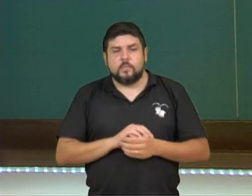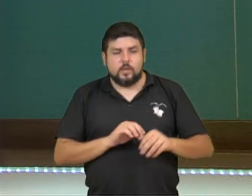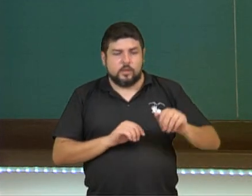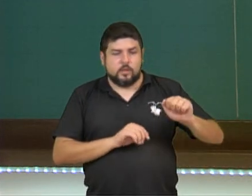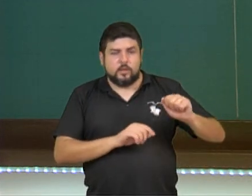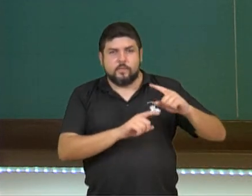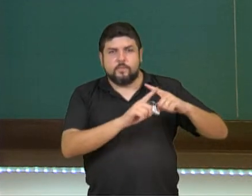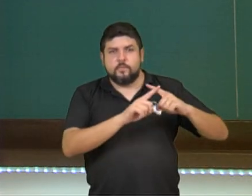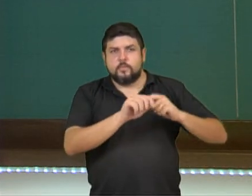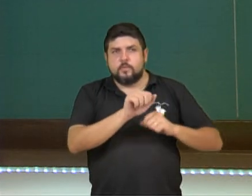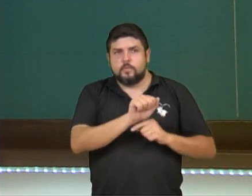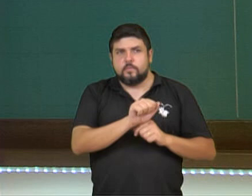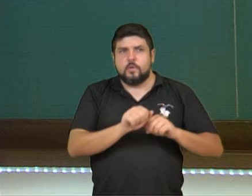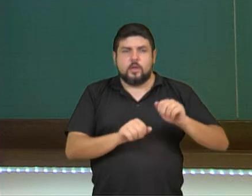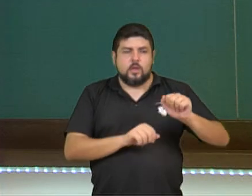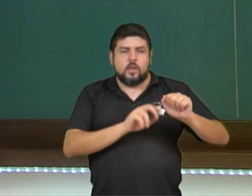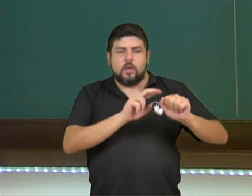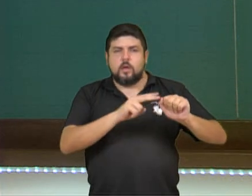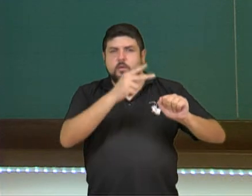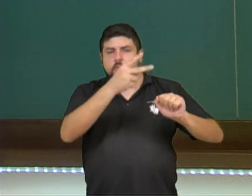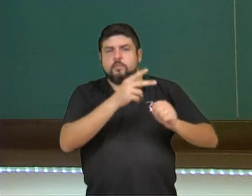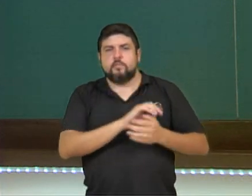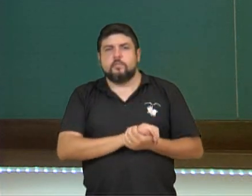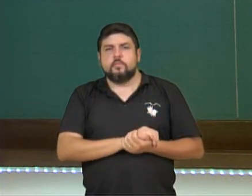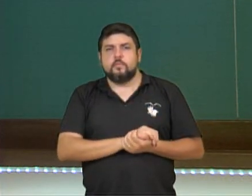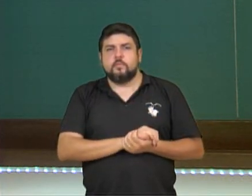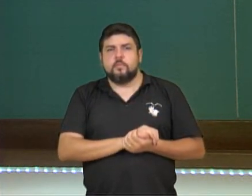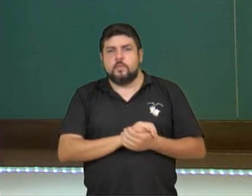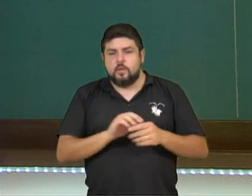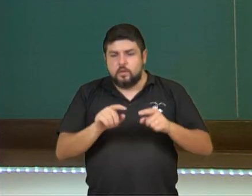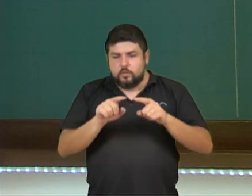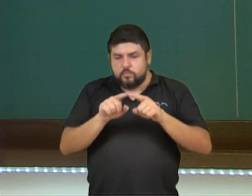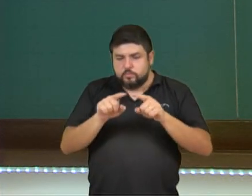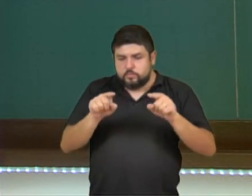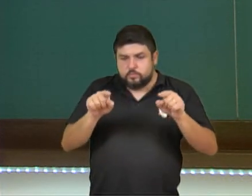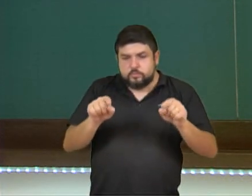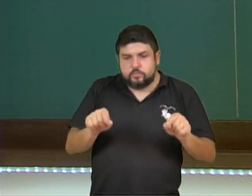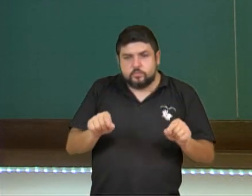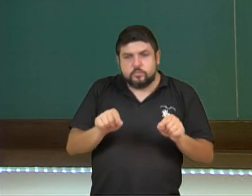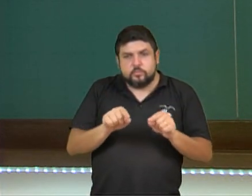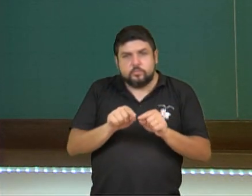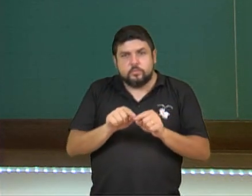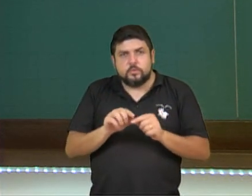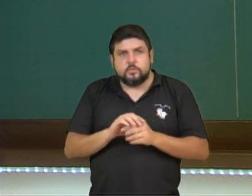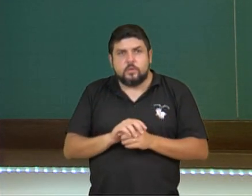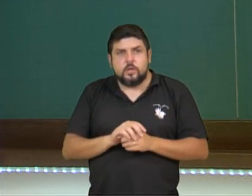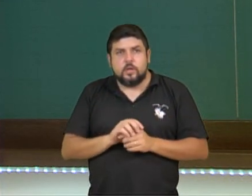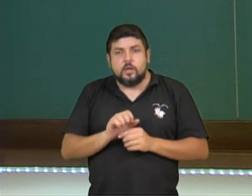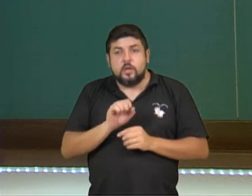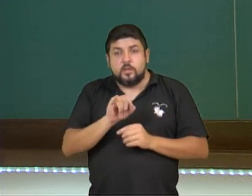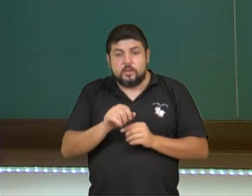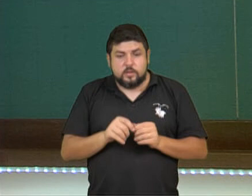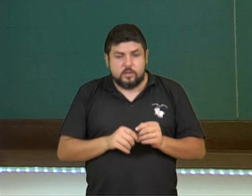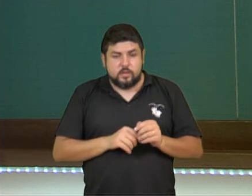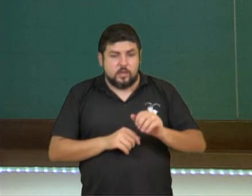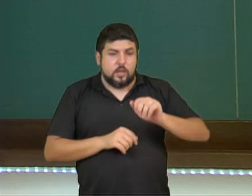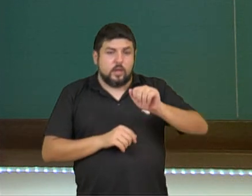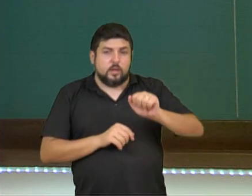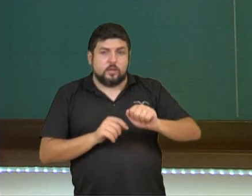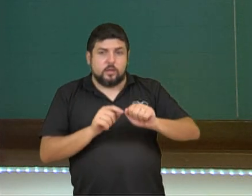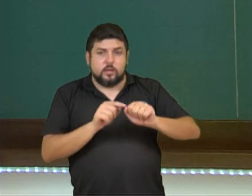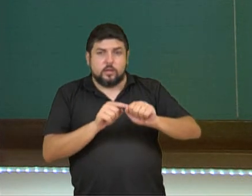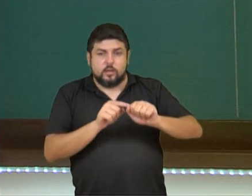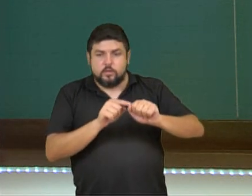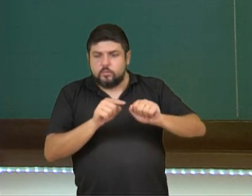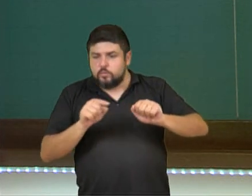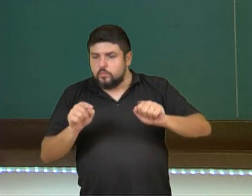Fechou essa, né? Ficou fácil. A área do retângulo, se tudo mede A e esse pedacinho é B, o que sobrou